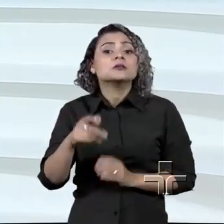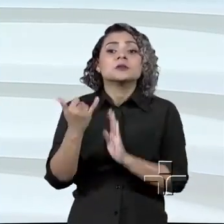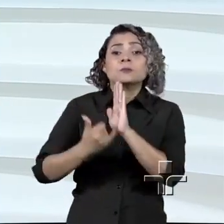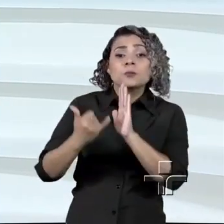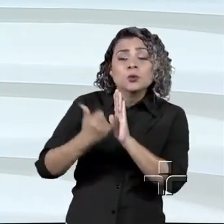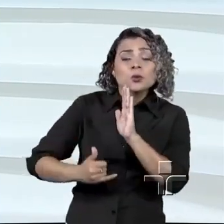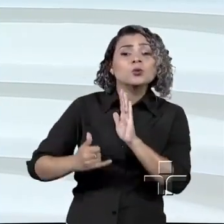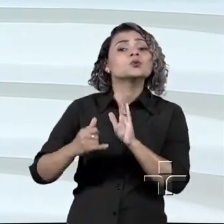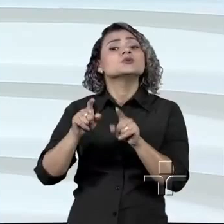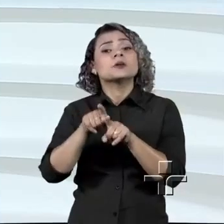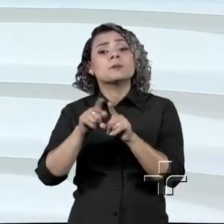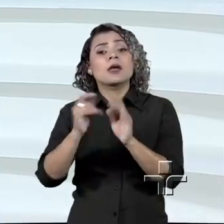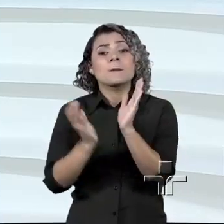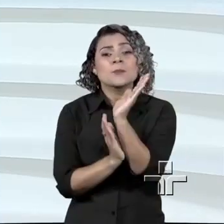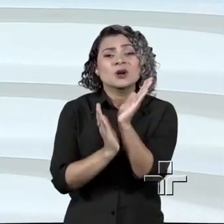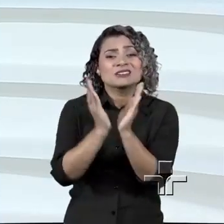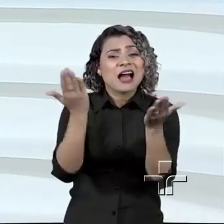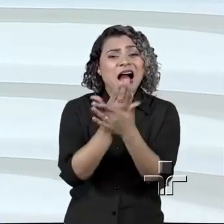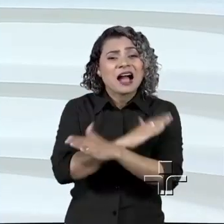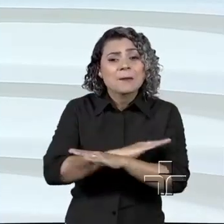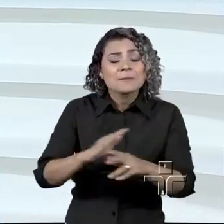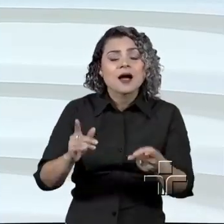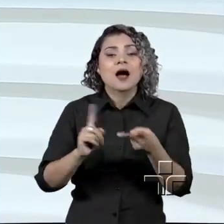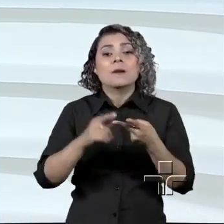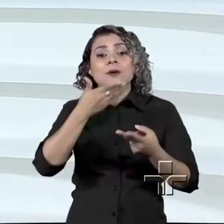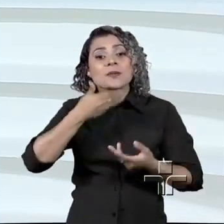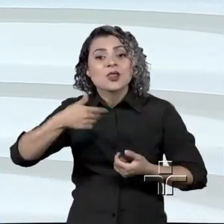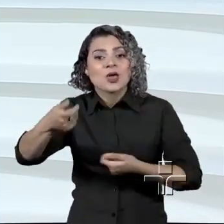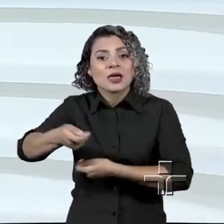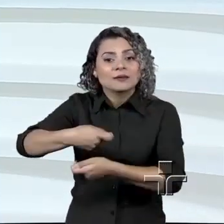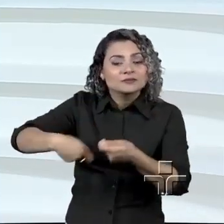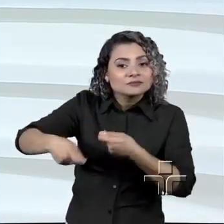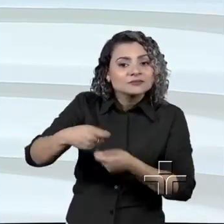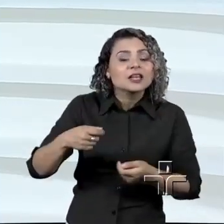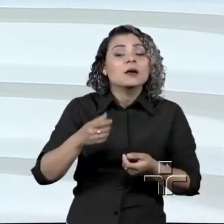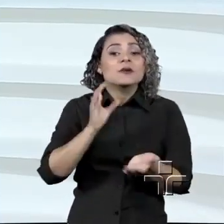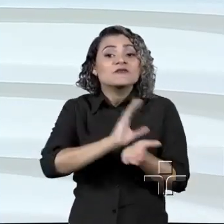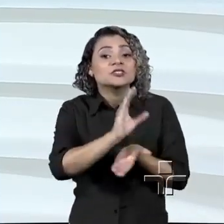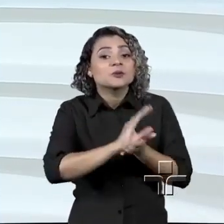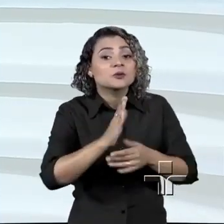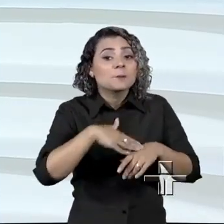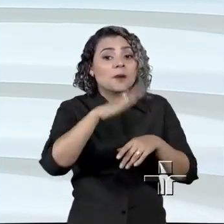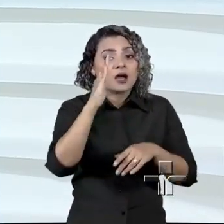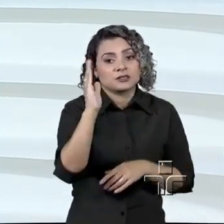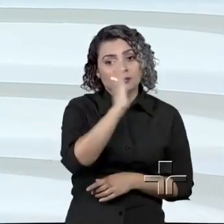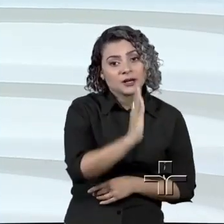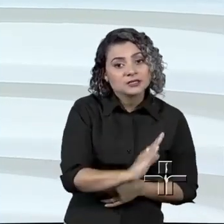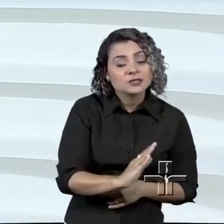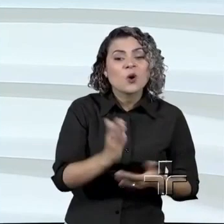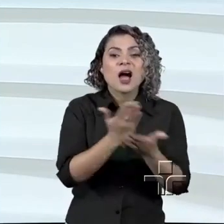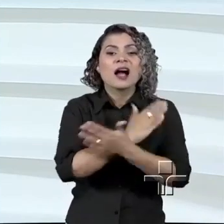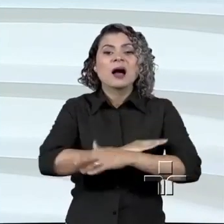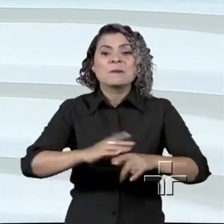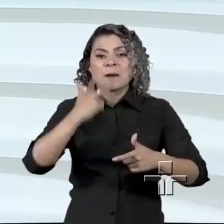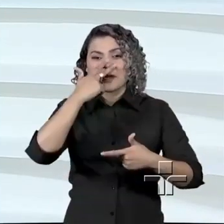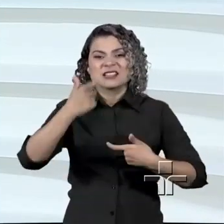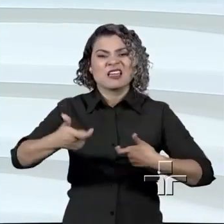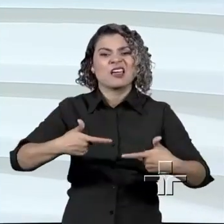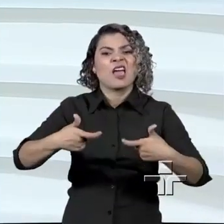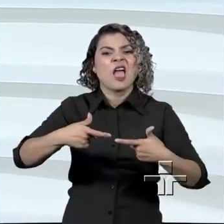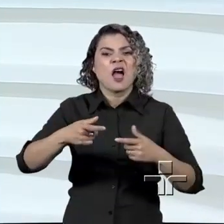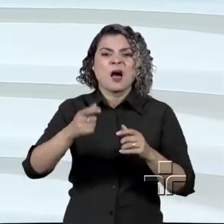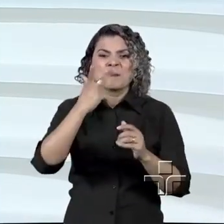desburocratizar, para melhorar o ambiente de negócios, para ter mais investimento no Brasil, acabar com a guerra fiscal,